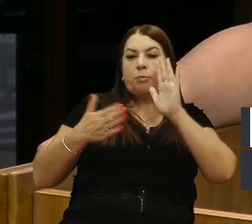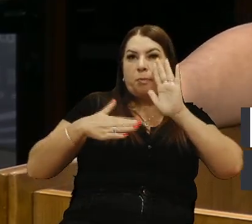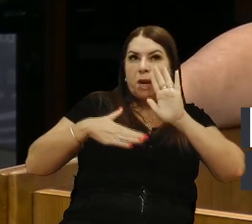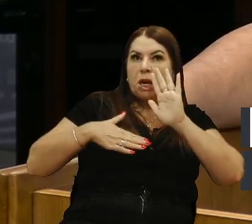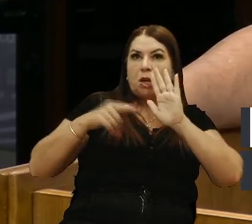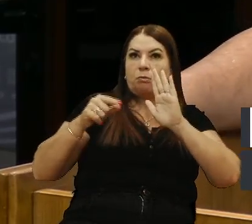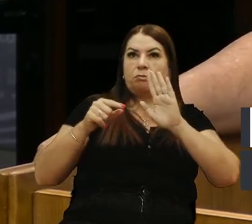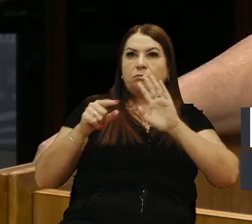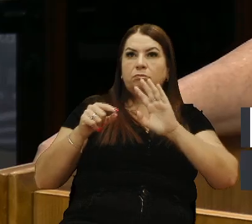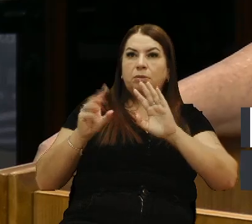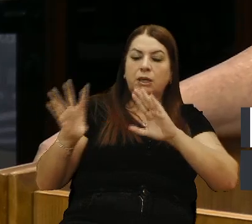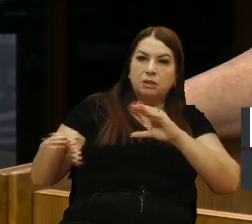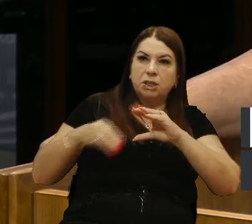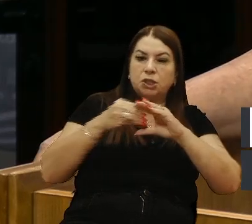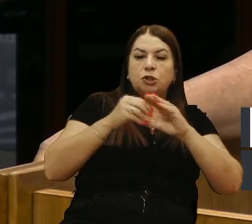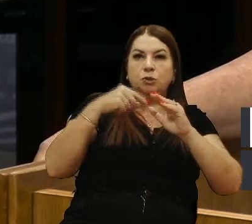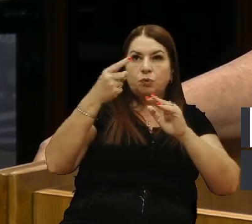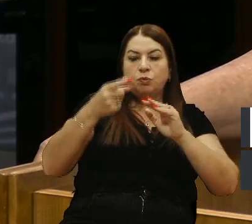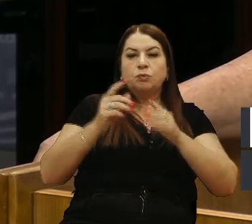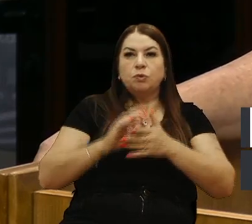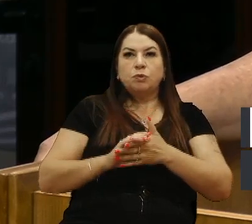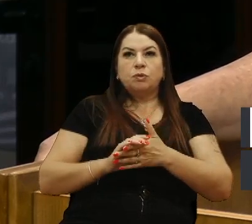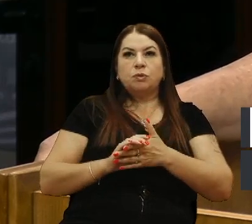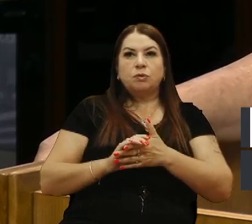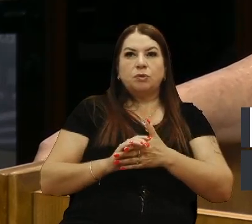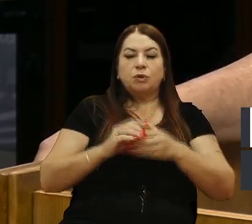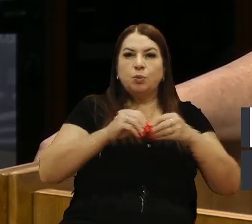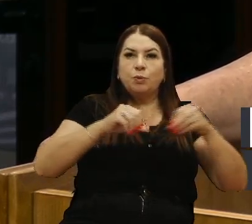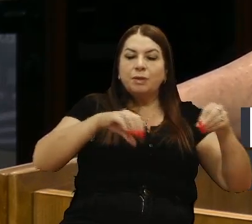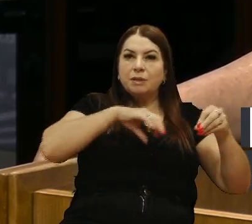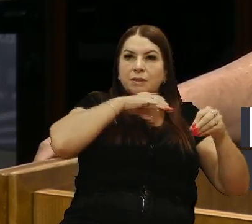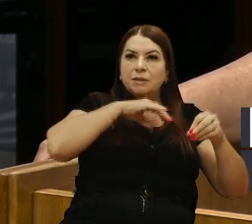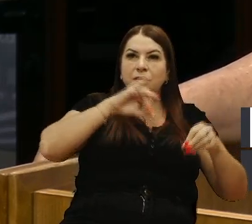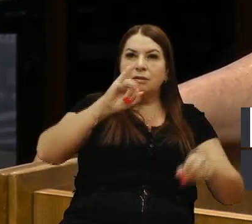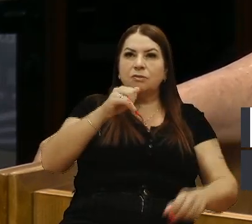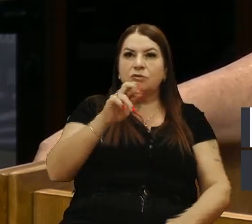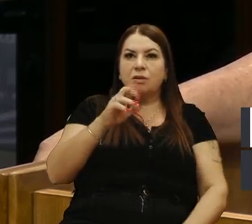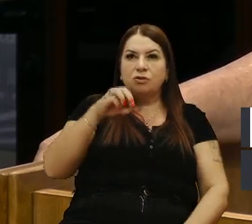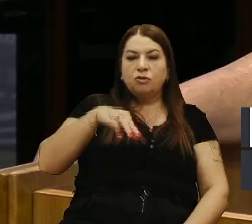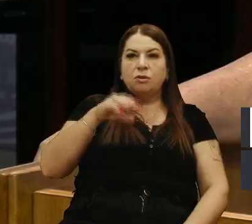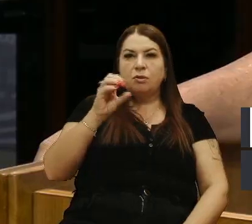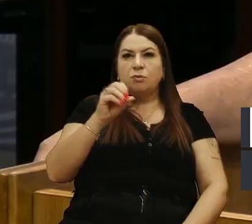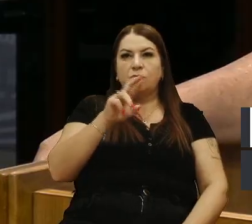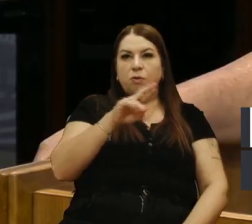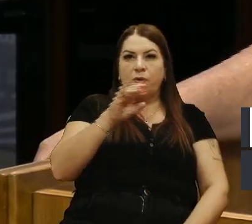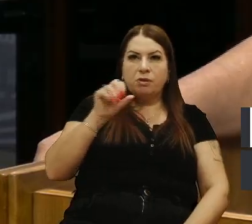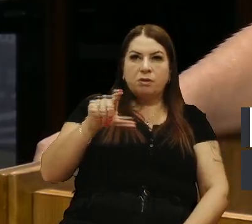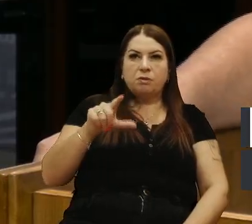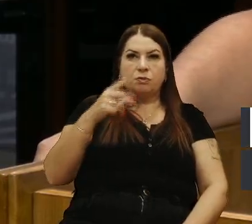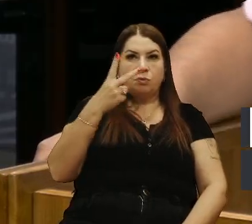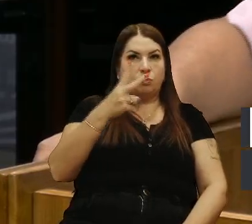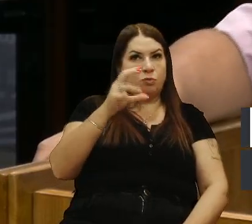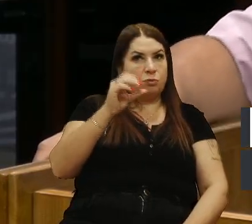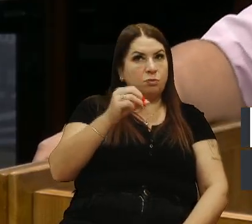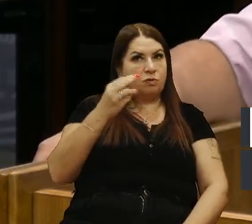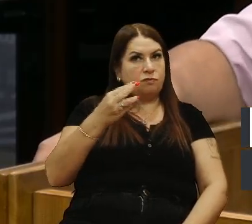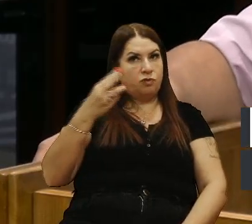prometeu que ela seria encaixada, então, nos terrenos do Jardim Oriental, 2023.